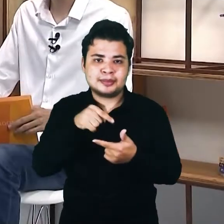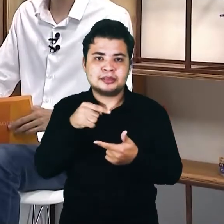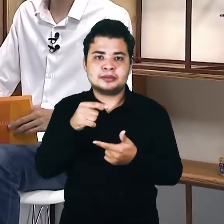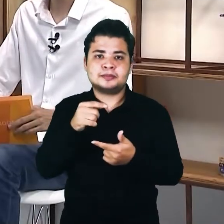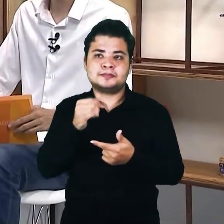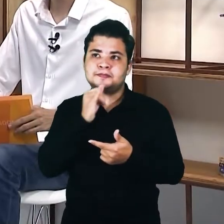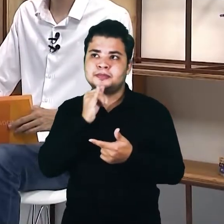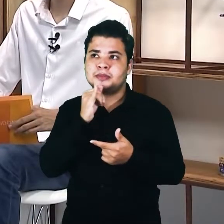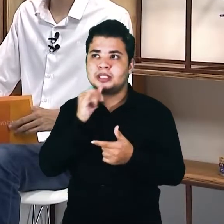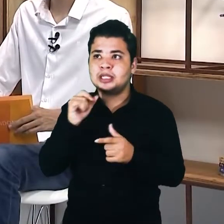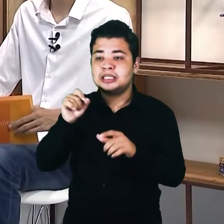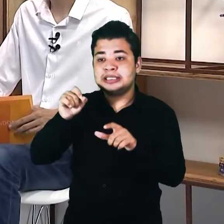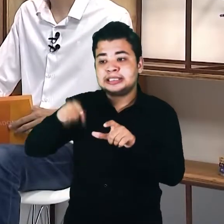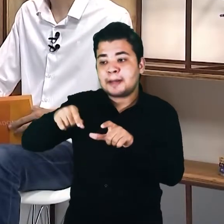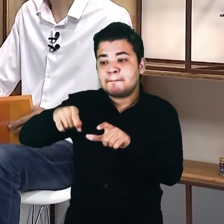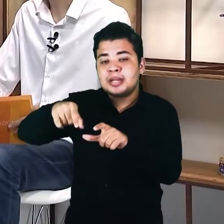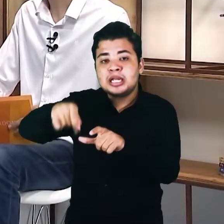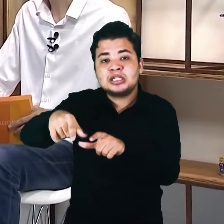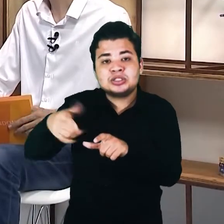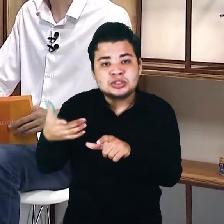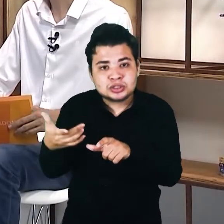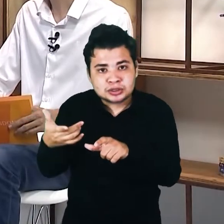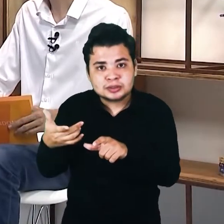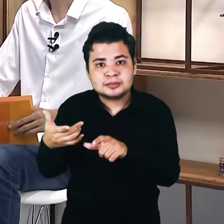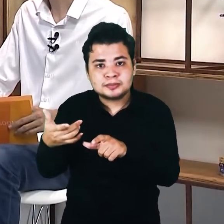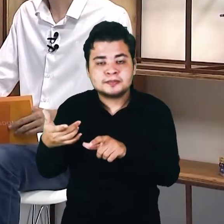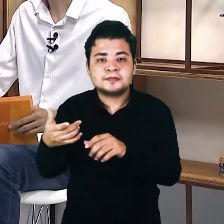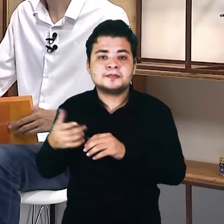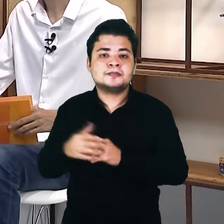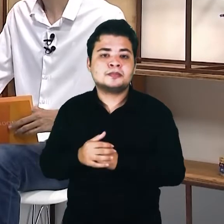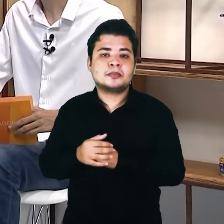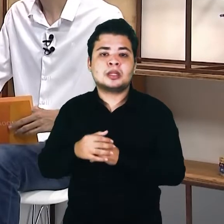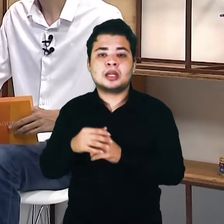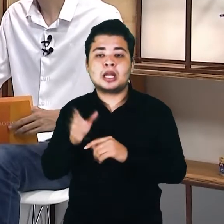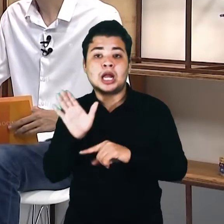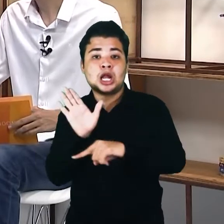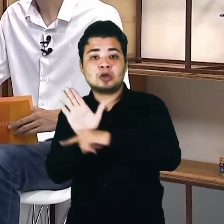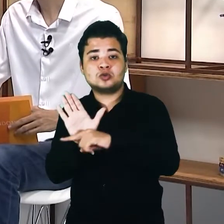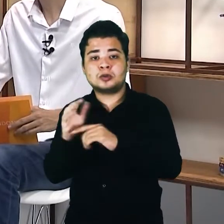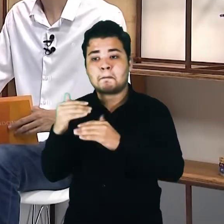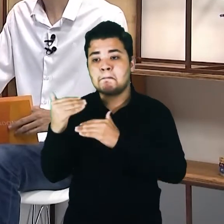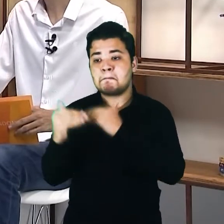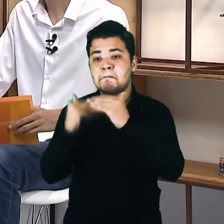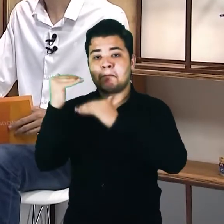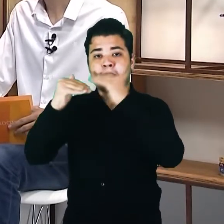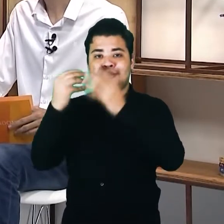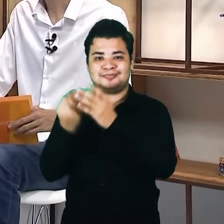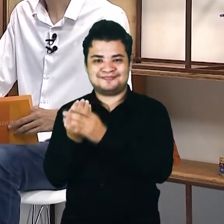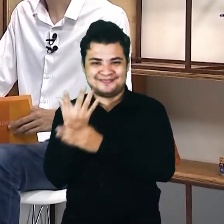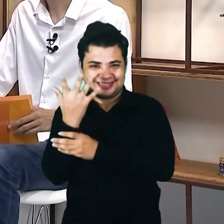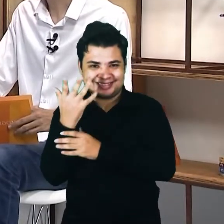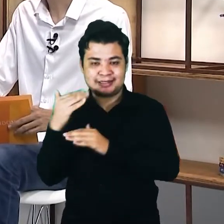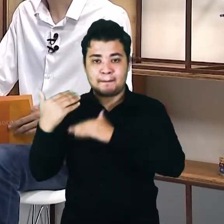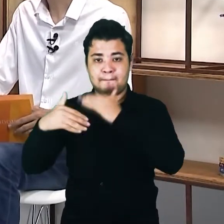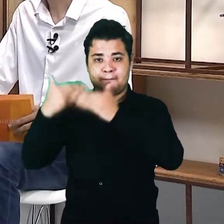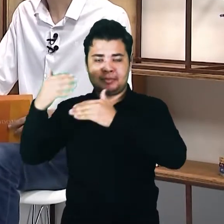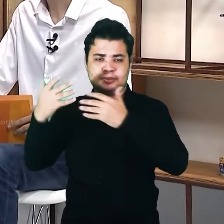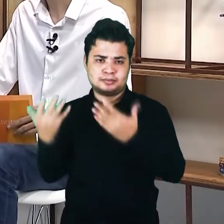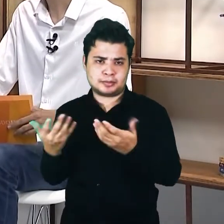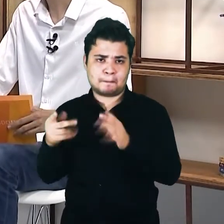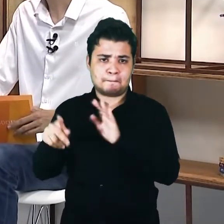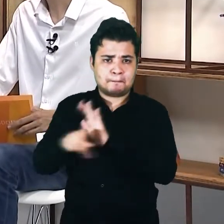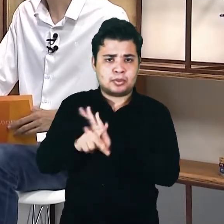de recuperar sementes para fazer uma melhoria, né, de plantas que